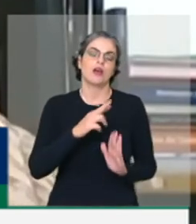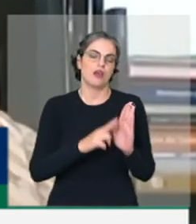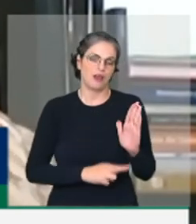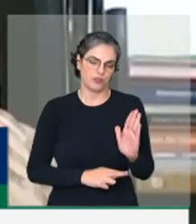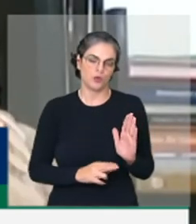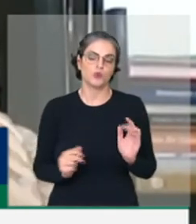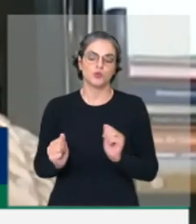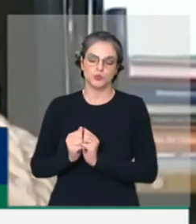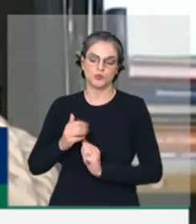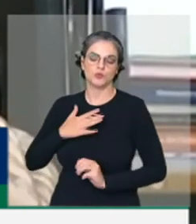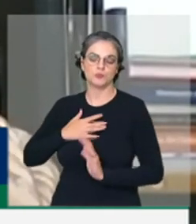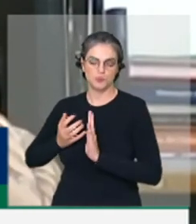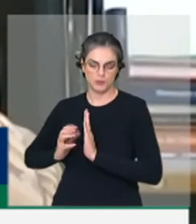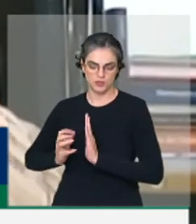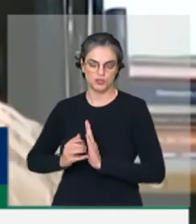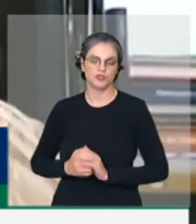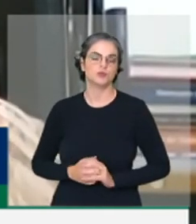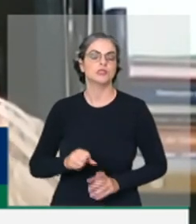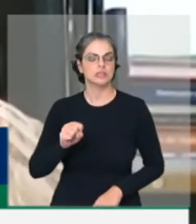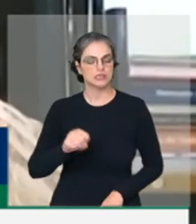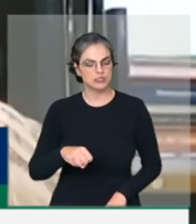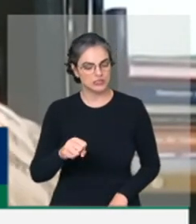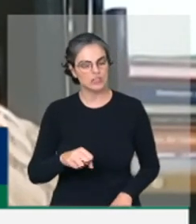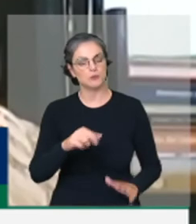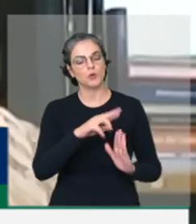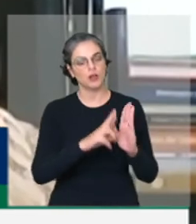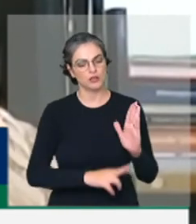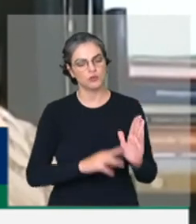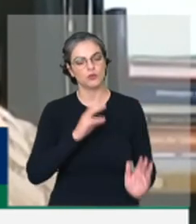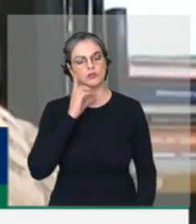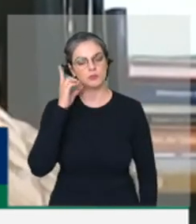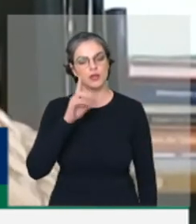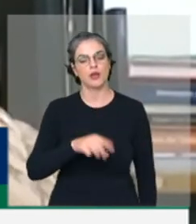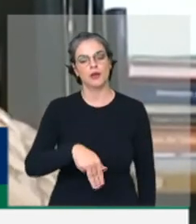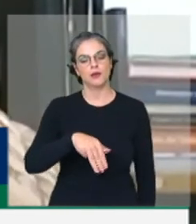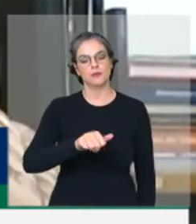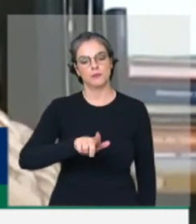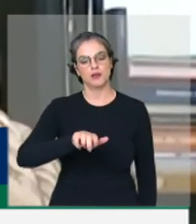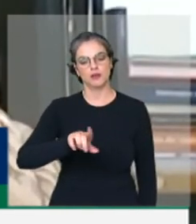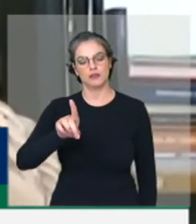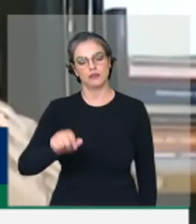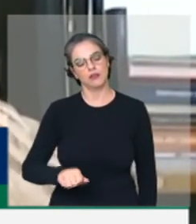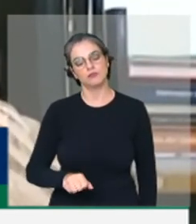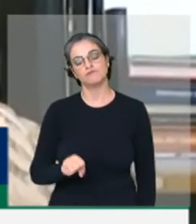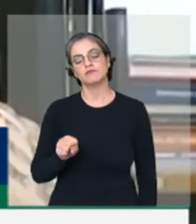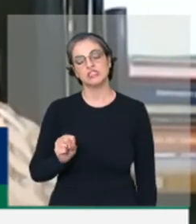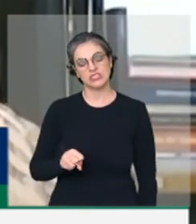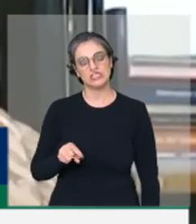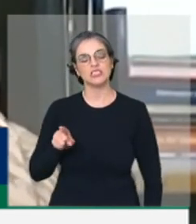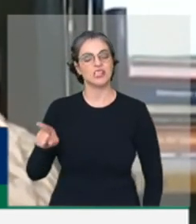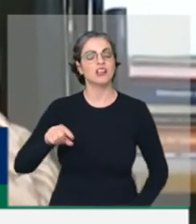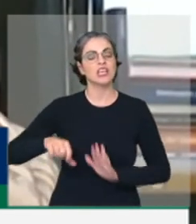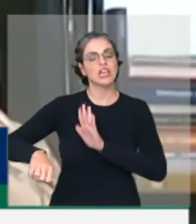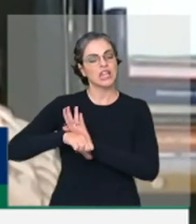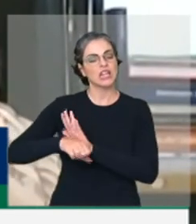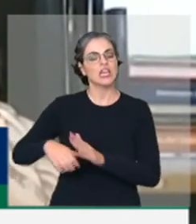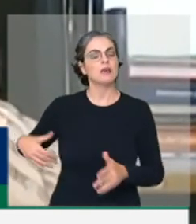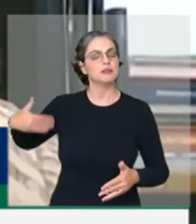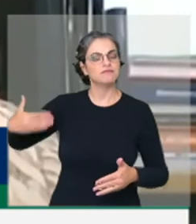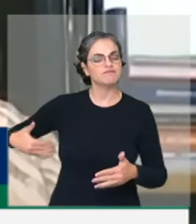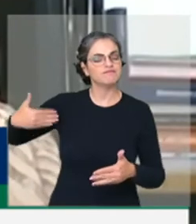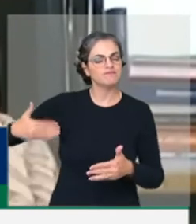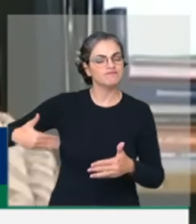deputada Magda Mofato. Nós compreendemos que houve flagrante de um delito reiterado e que já